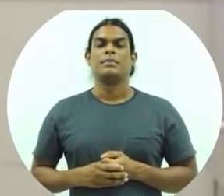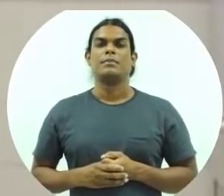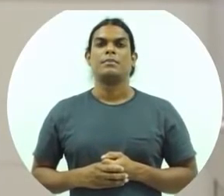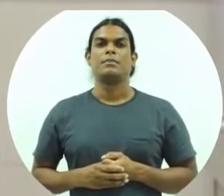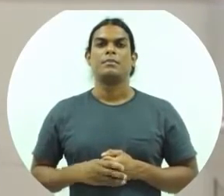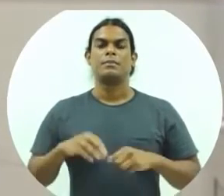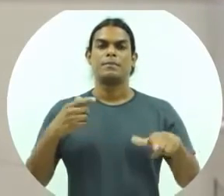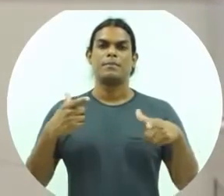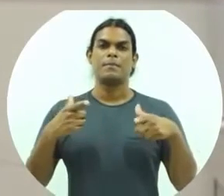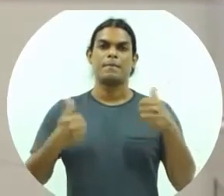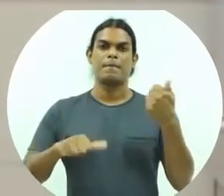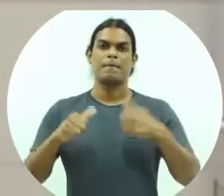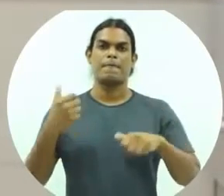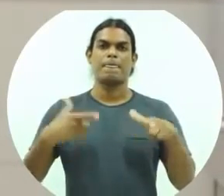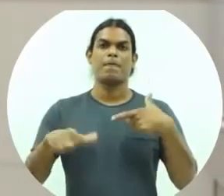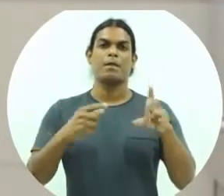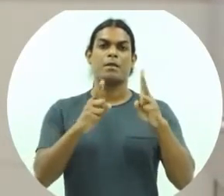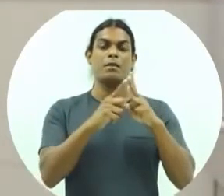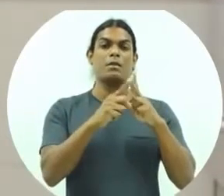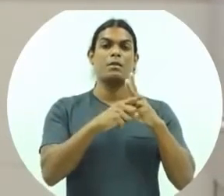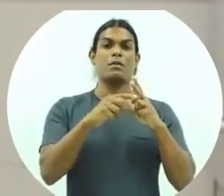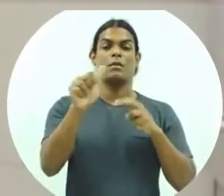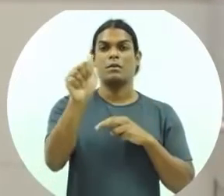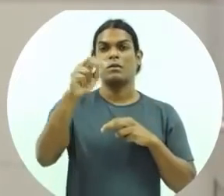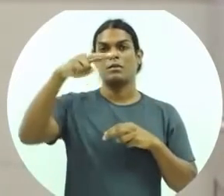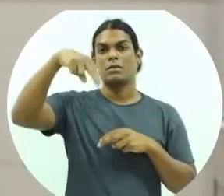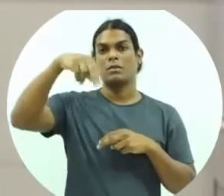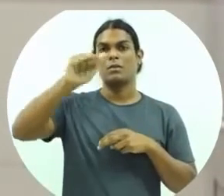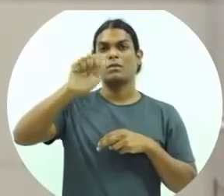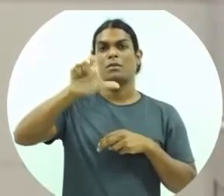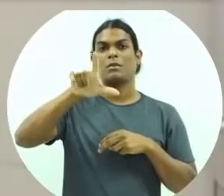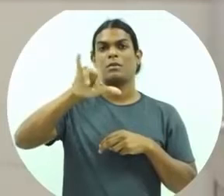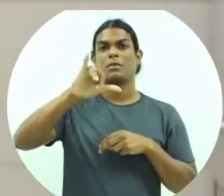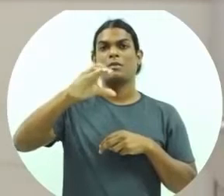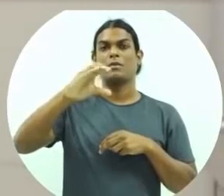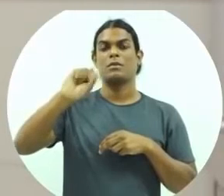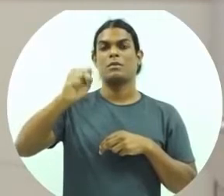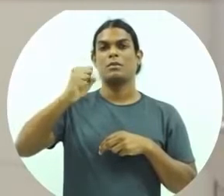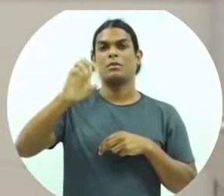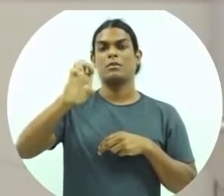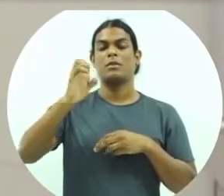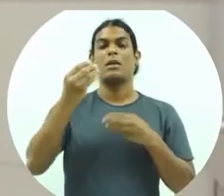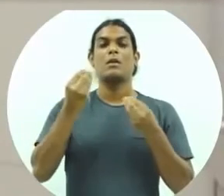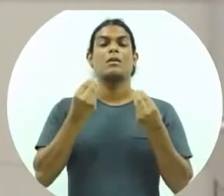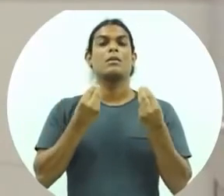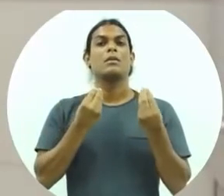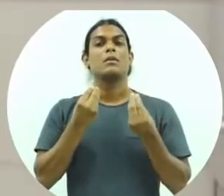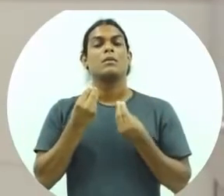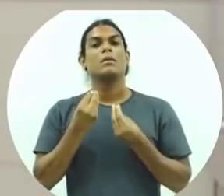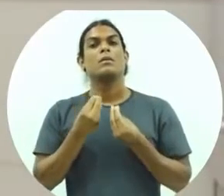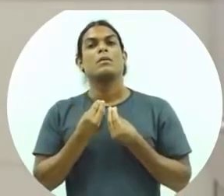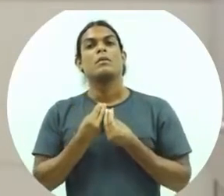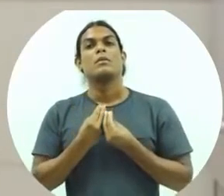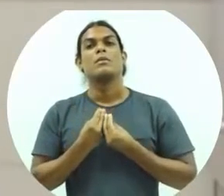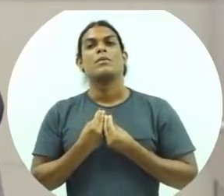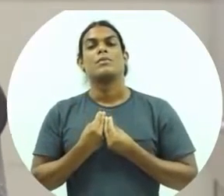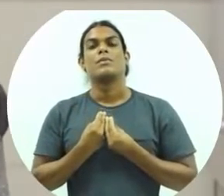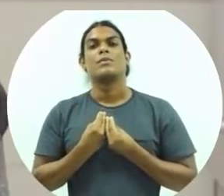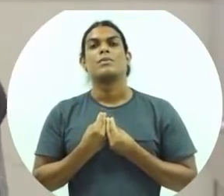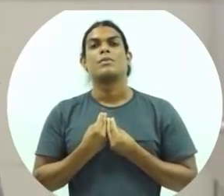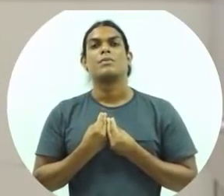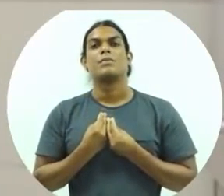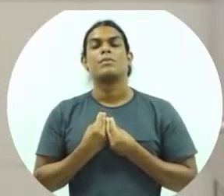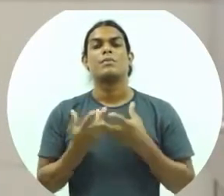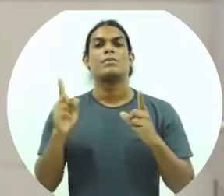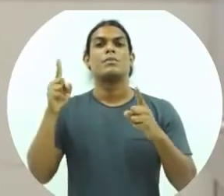A avaliação de desempenho com foco na análise comportamental. Eu acho que o nome já dá para a gente entender um pouco o que seria. Avaliação de